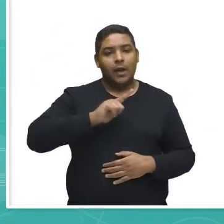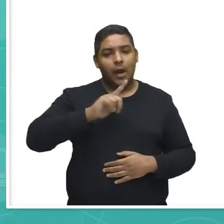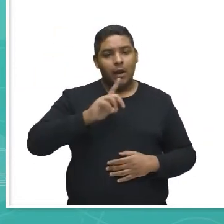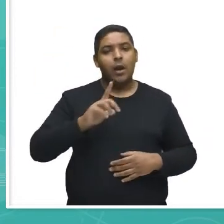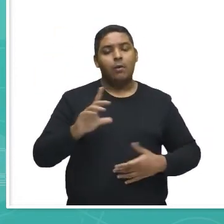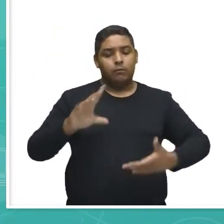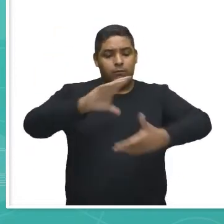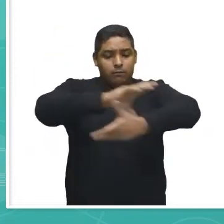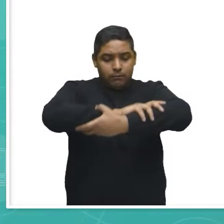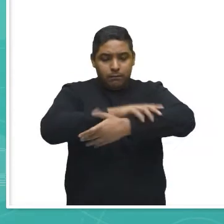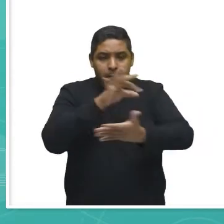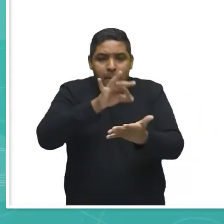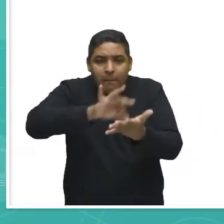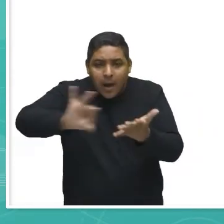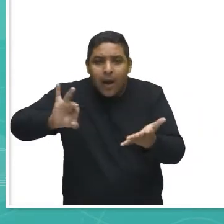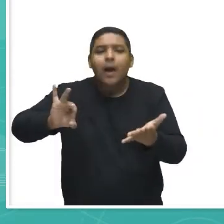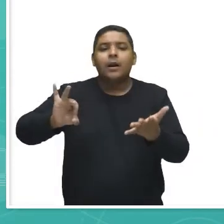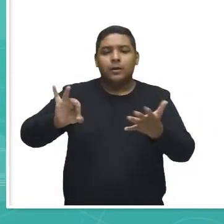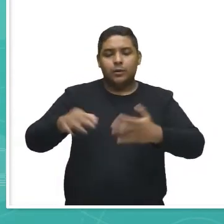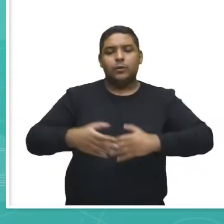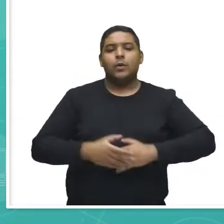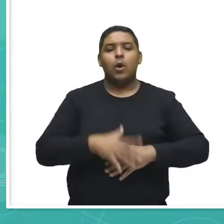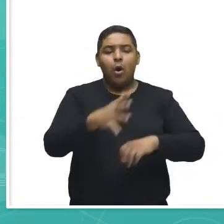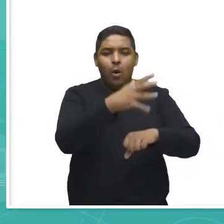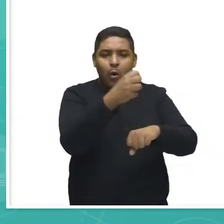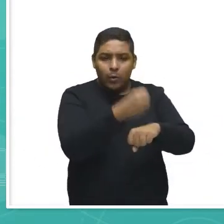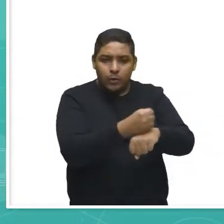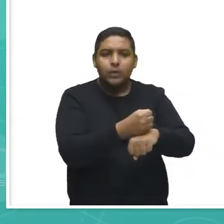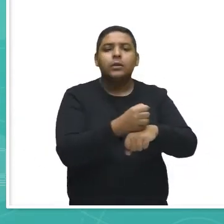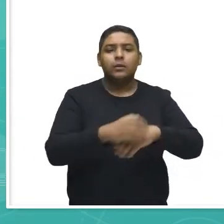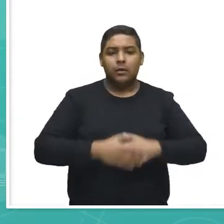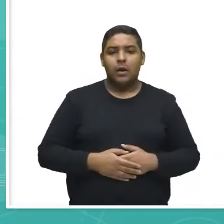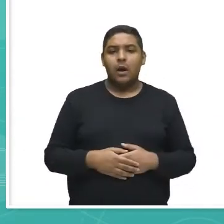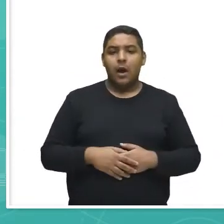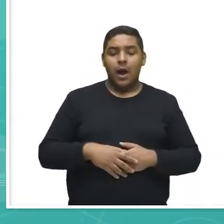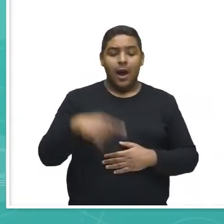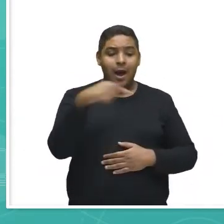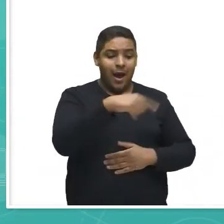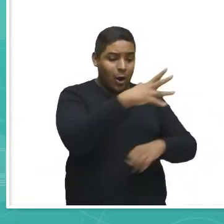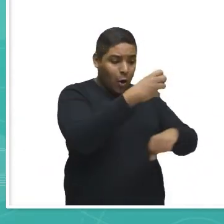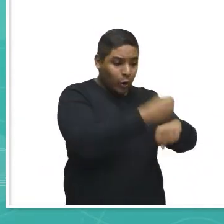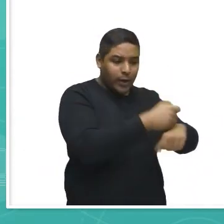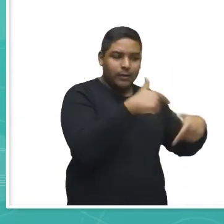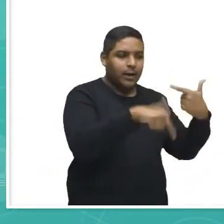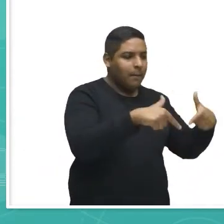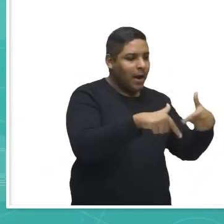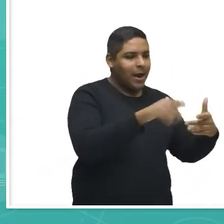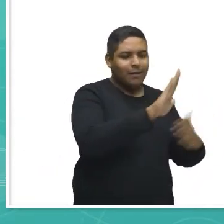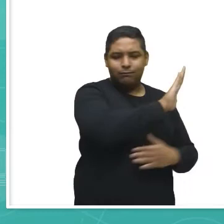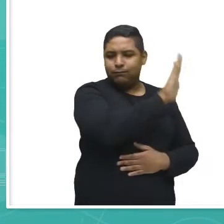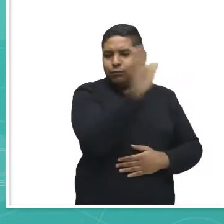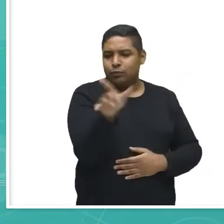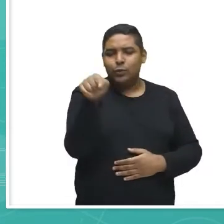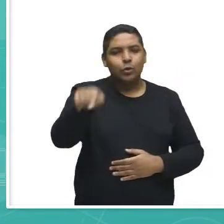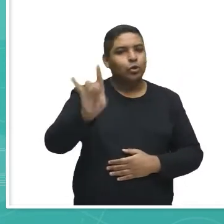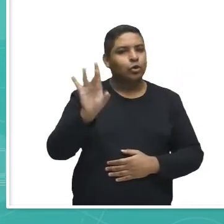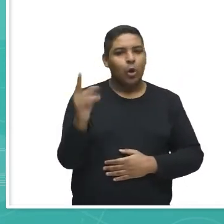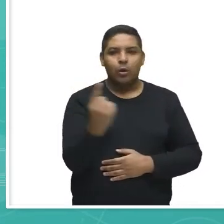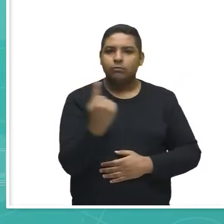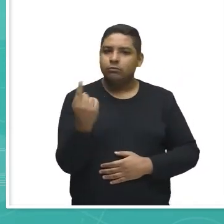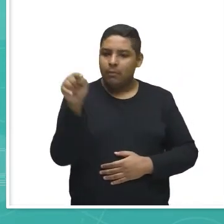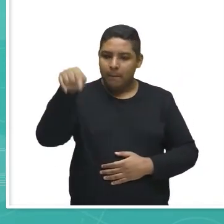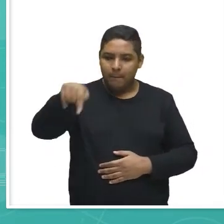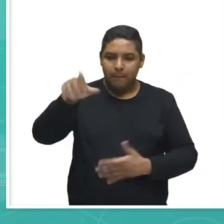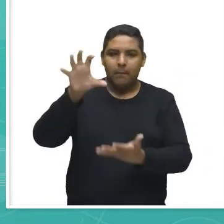colônia, ela vai poder trabalhar somente para a metrópole. Tá bom, gente? Então, assim a gente verifica essa primeira parte